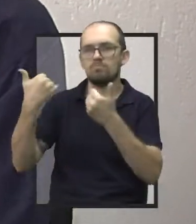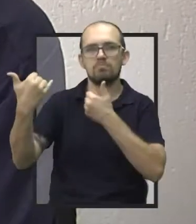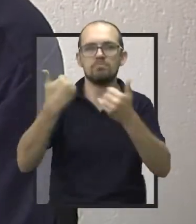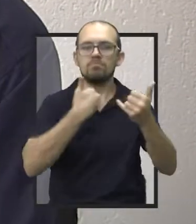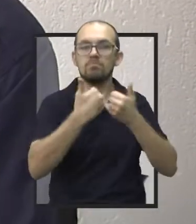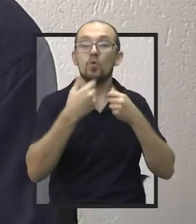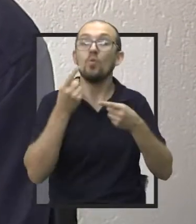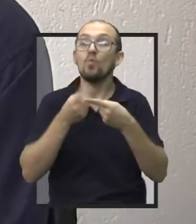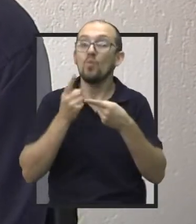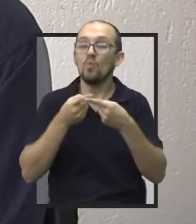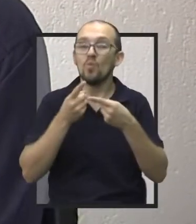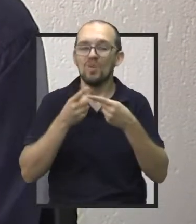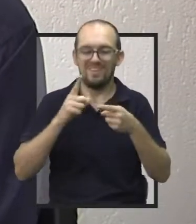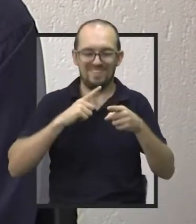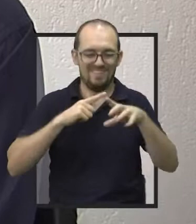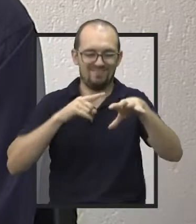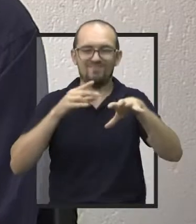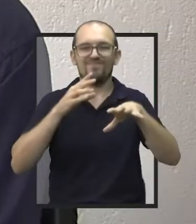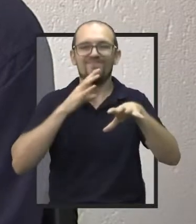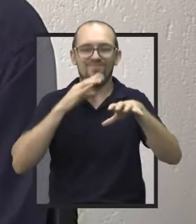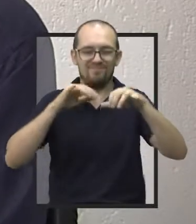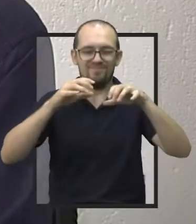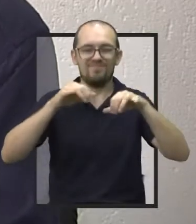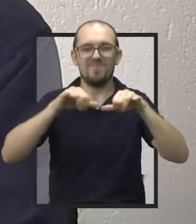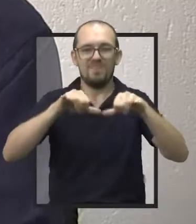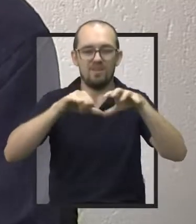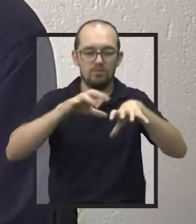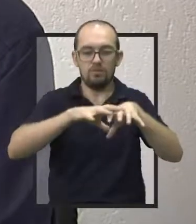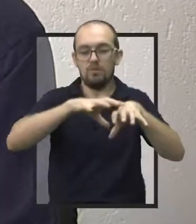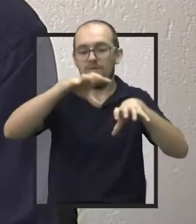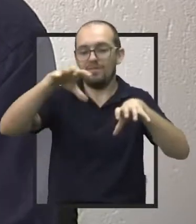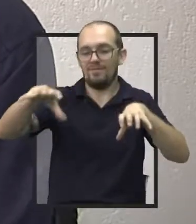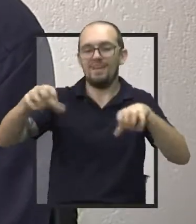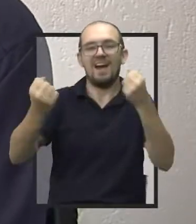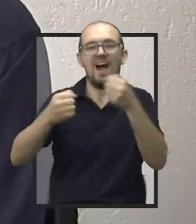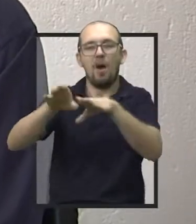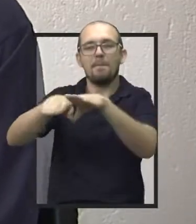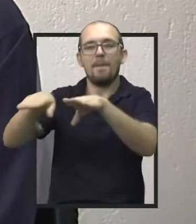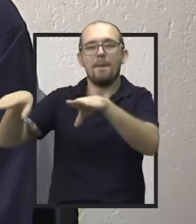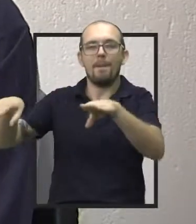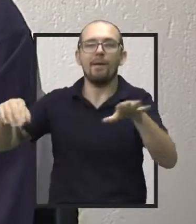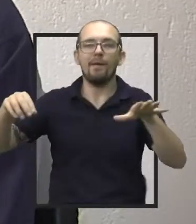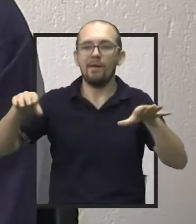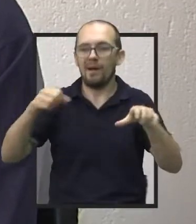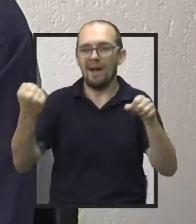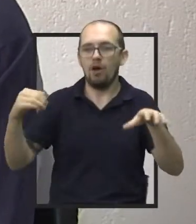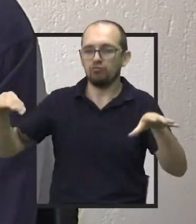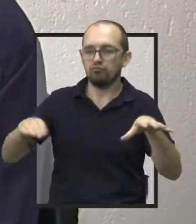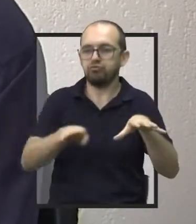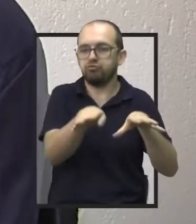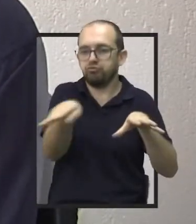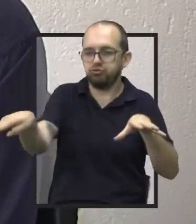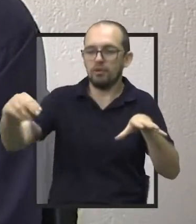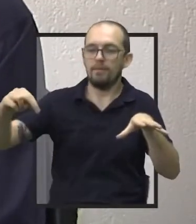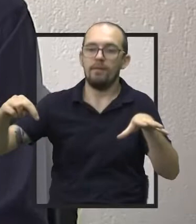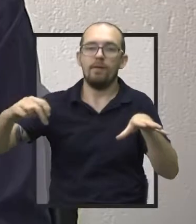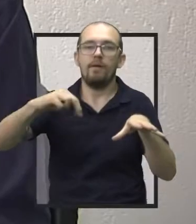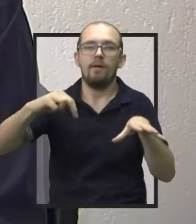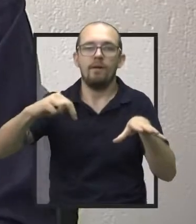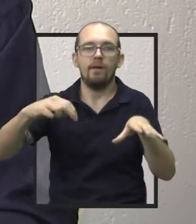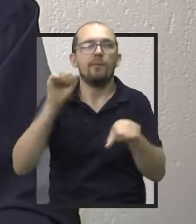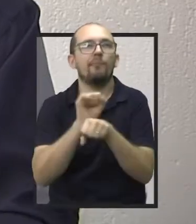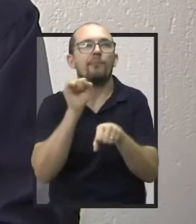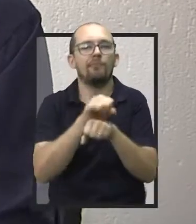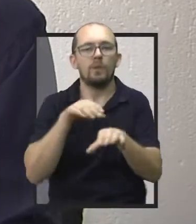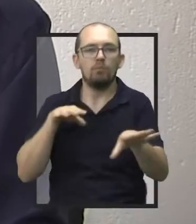defronte ao estabelecimento e eles têm que cortar rua e avenida do café o cliente tem o trânsito é intenso ea